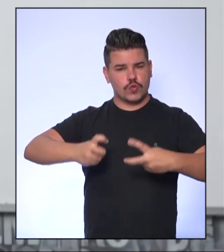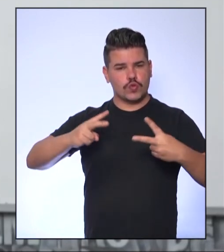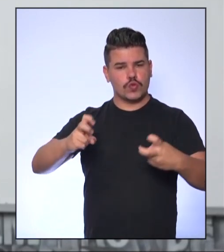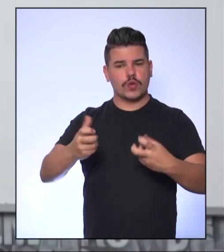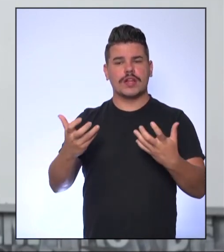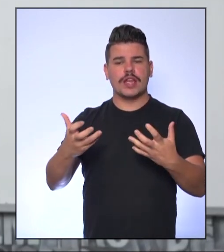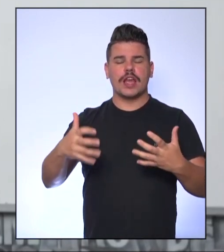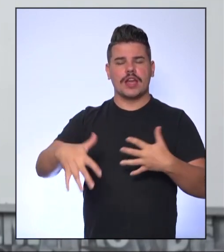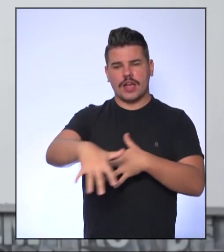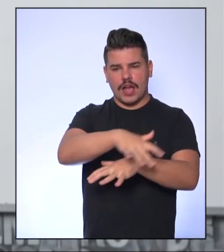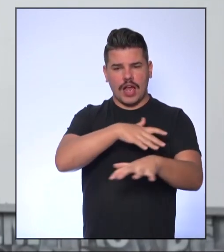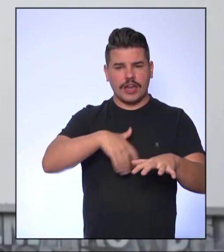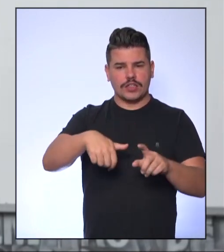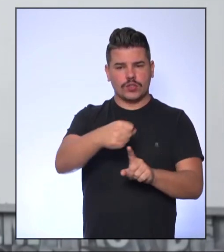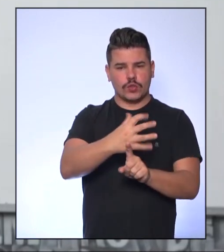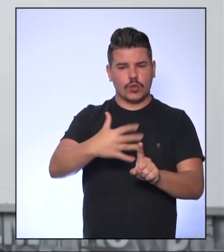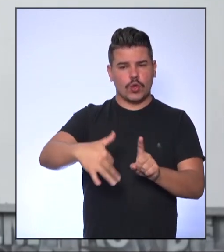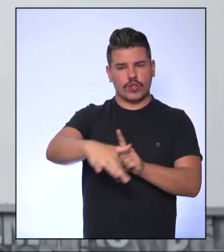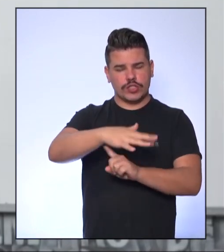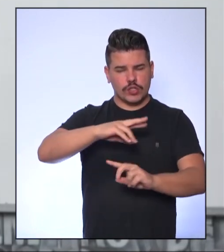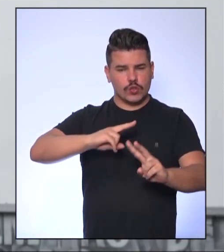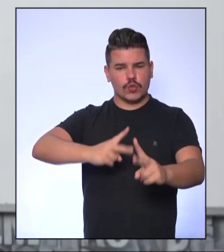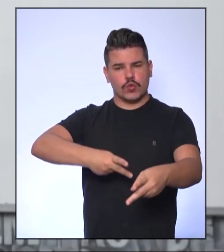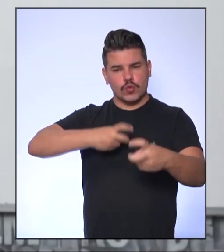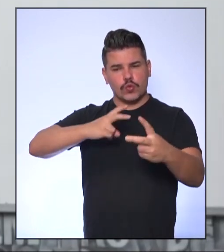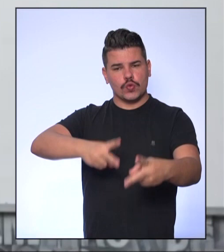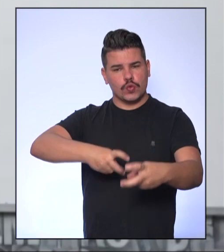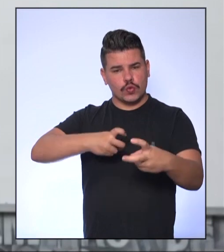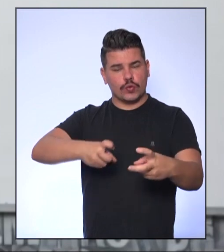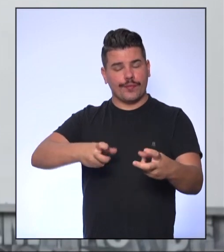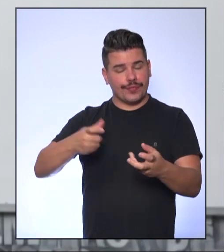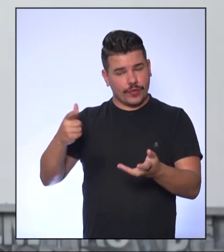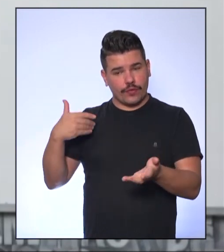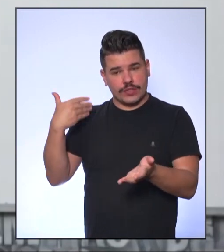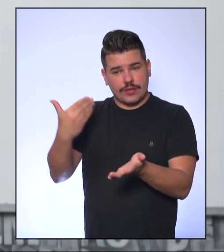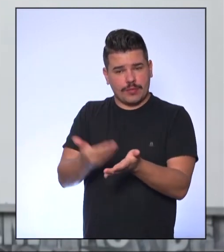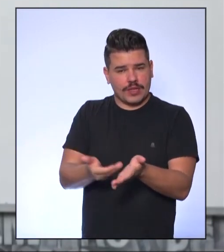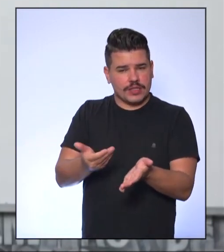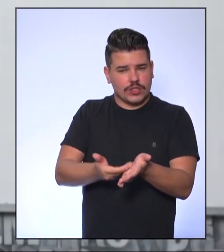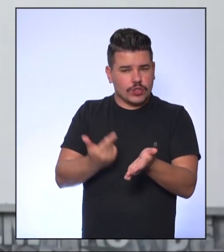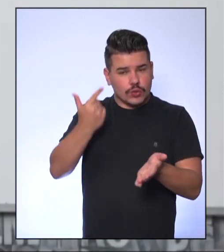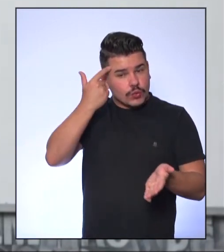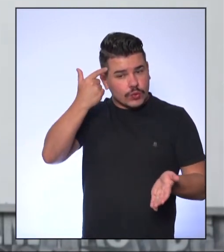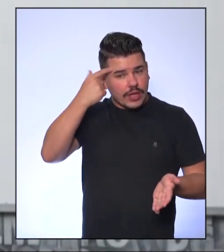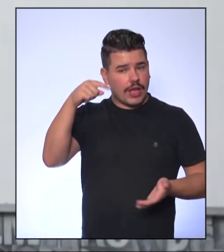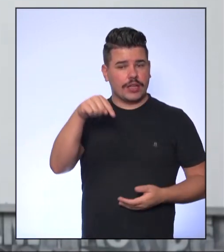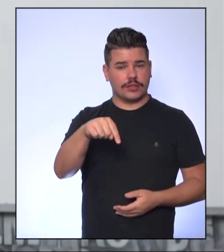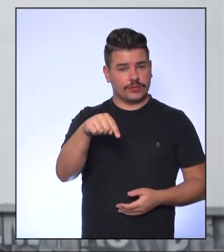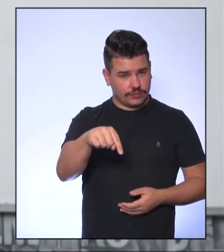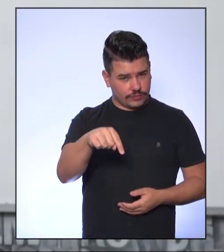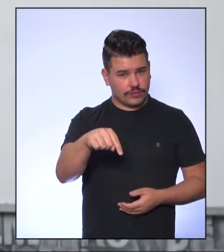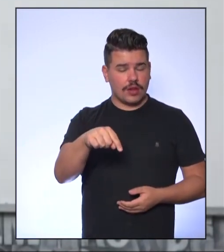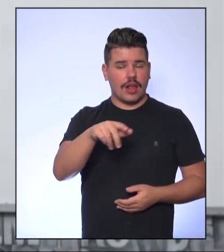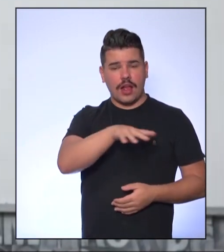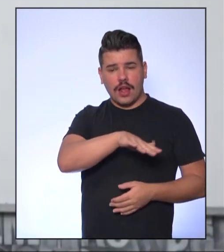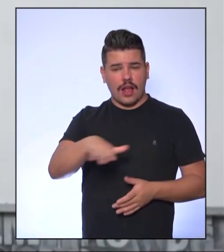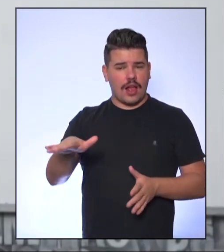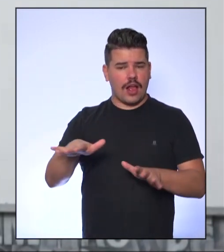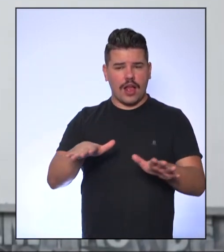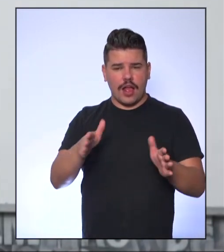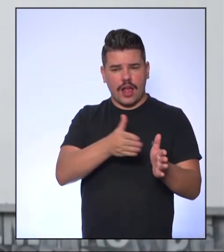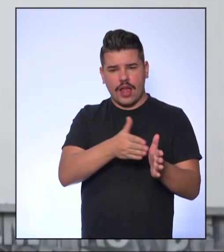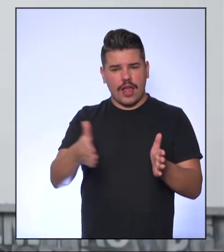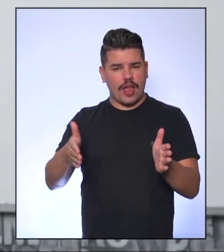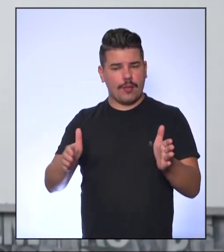da sociologia, quando a gente vai estudar ali a ideia do ética protestante